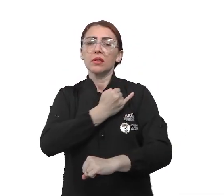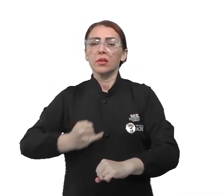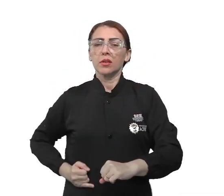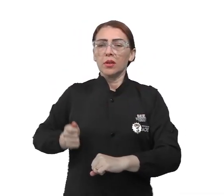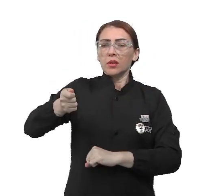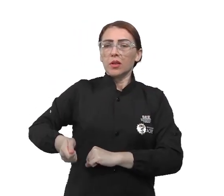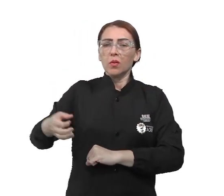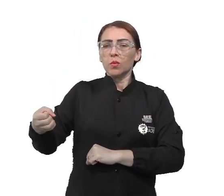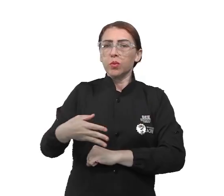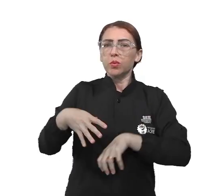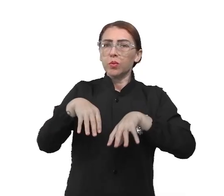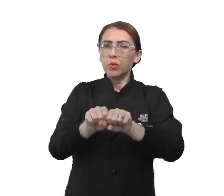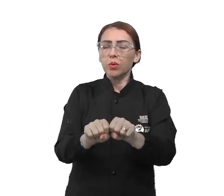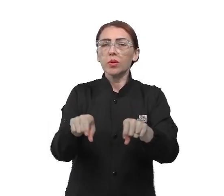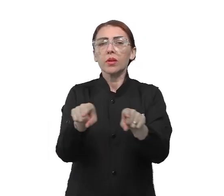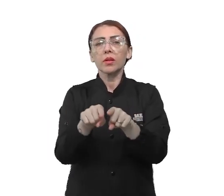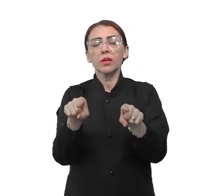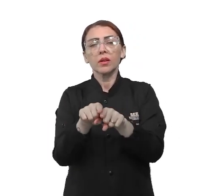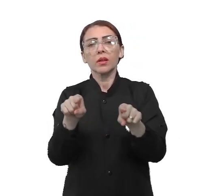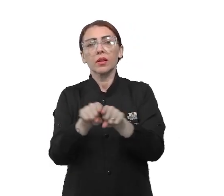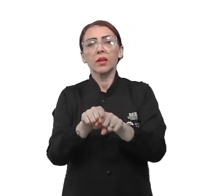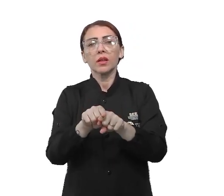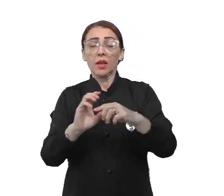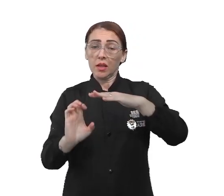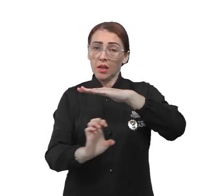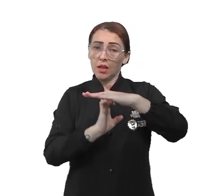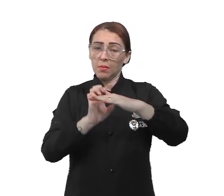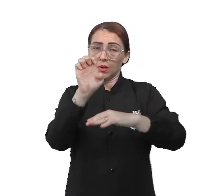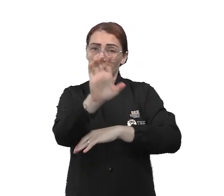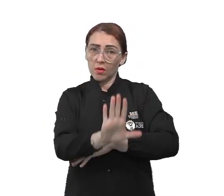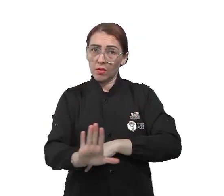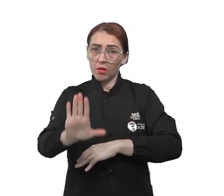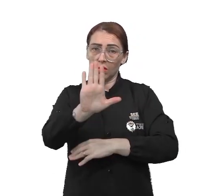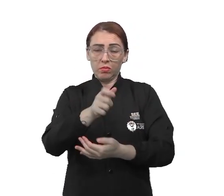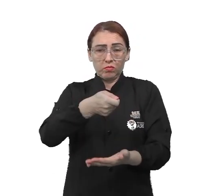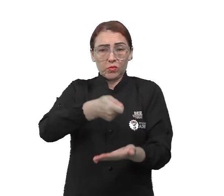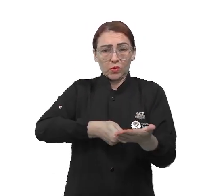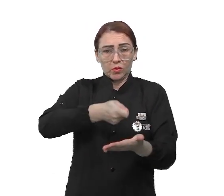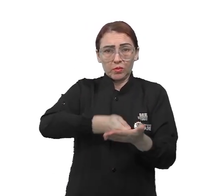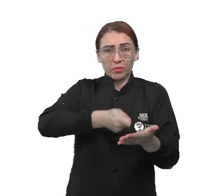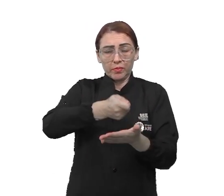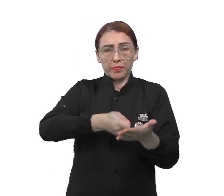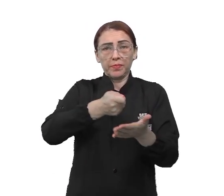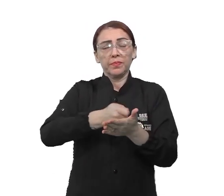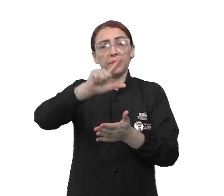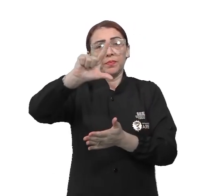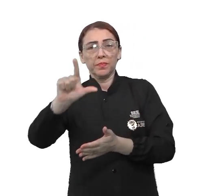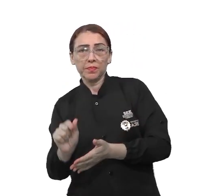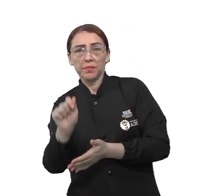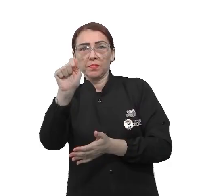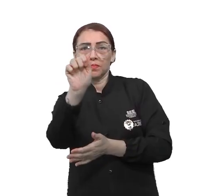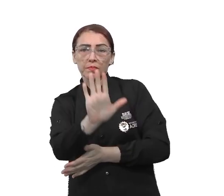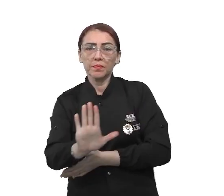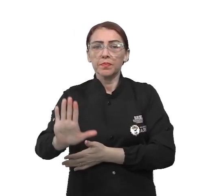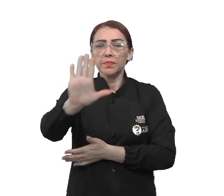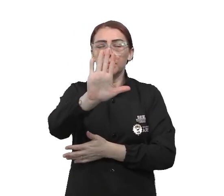desse neocolonialismo que as potências da Europa impuseram à África e